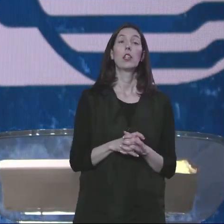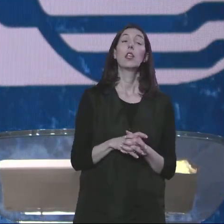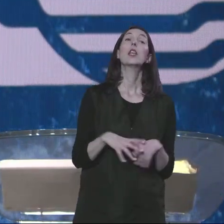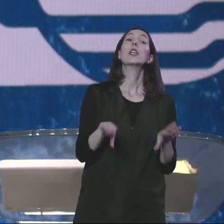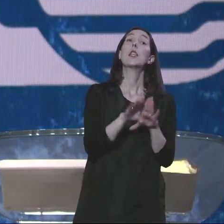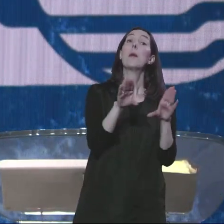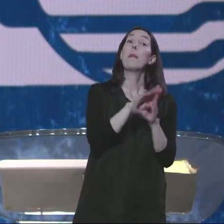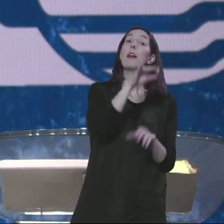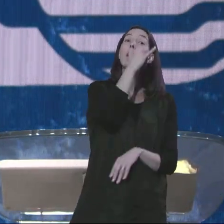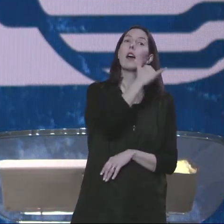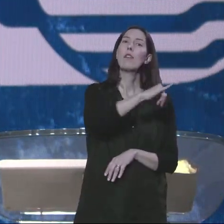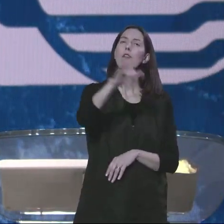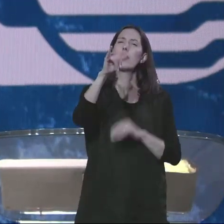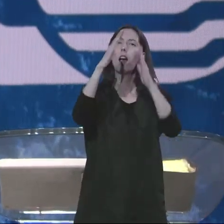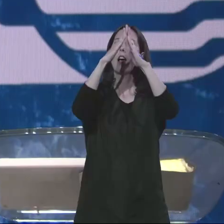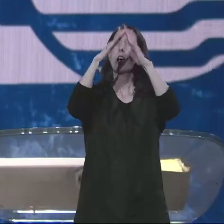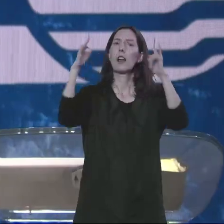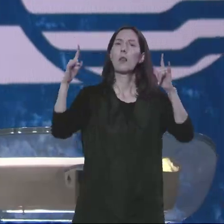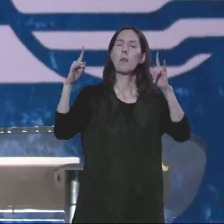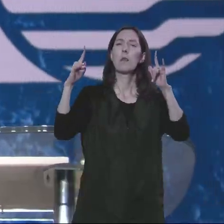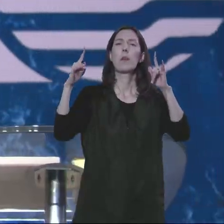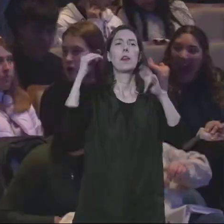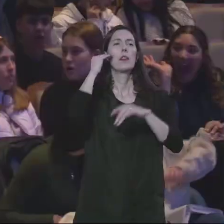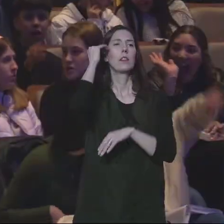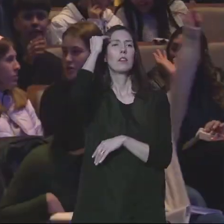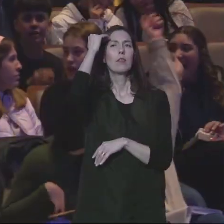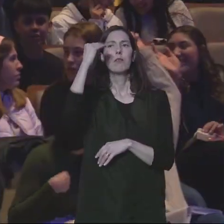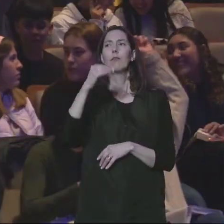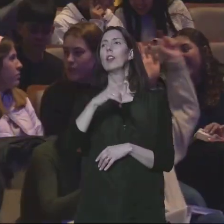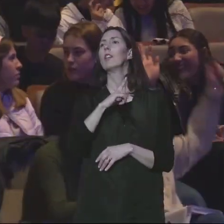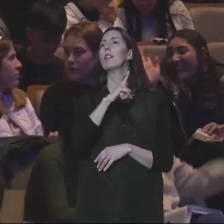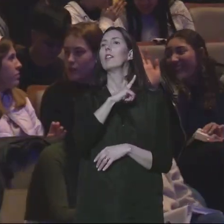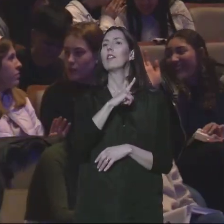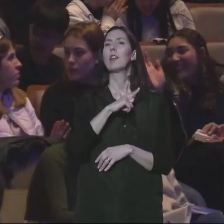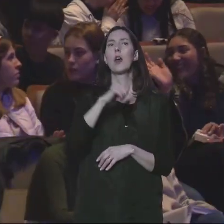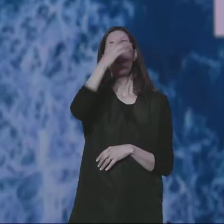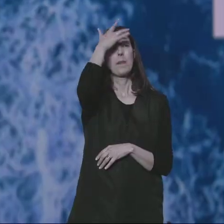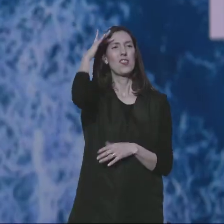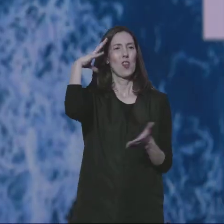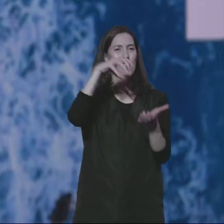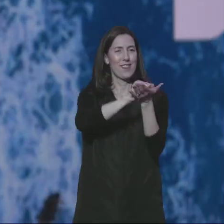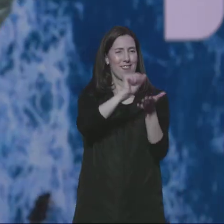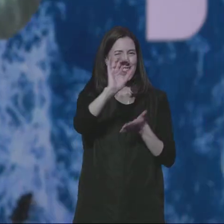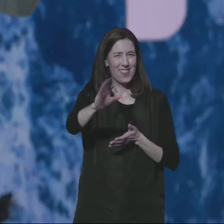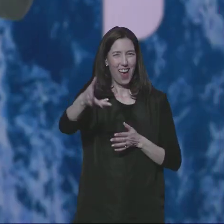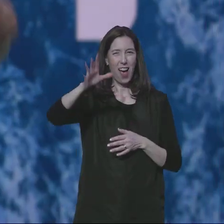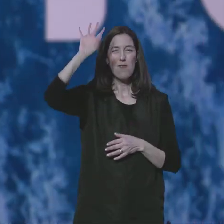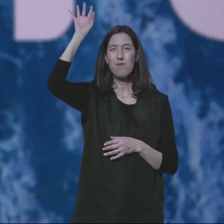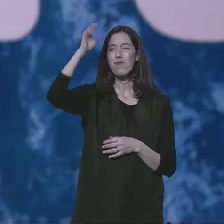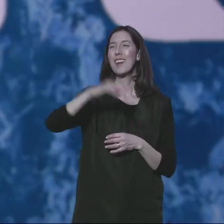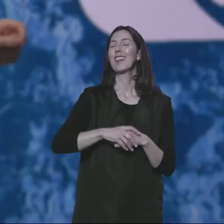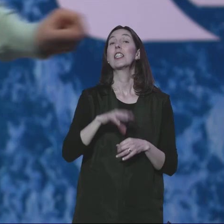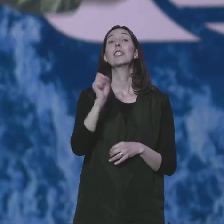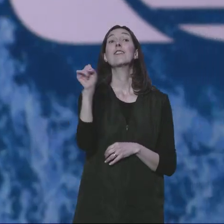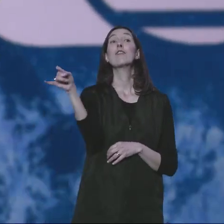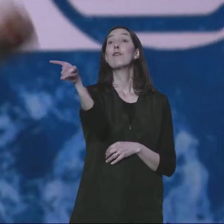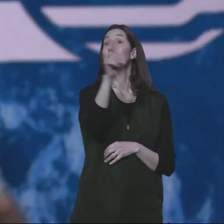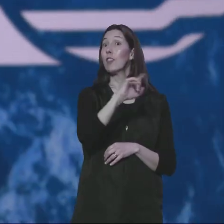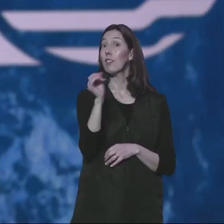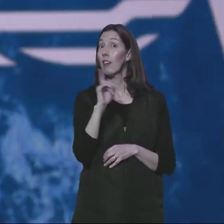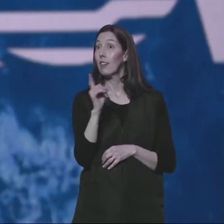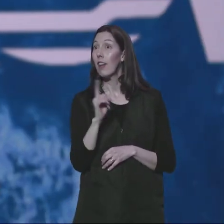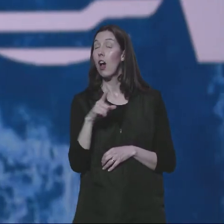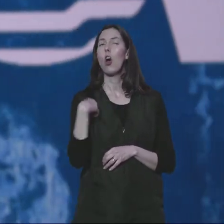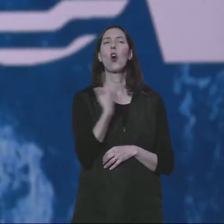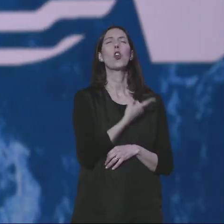último, o OneFlow Camp. Tá? Quem já se inscreveu aí? Deixa eu ver. Bênção. Se você não se inscreveu, a gente foi